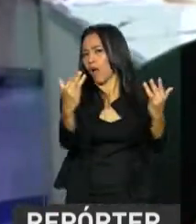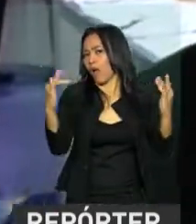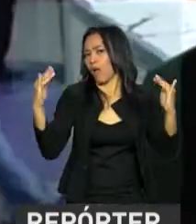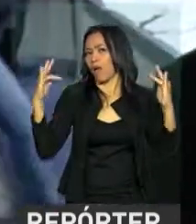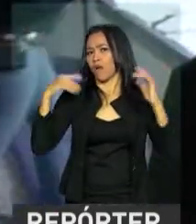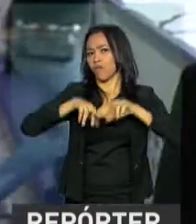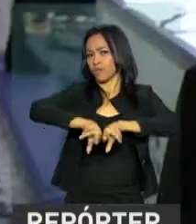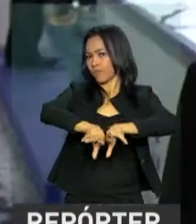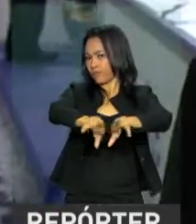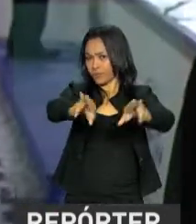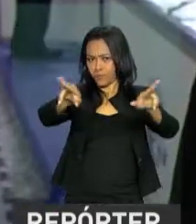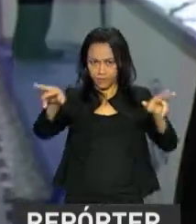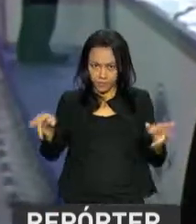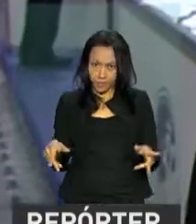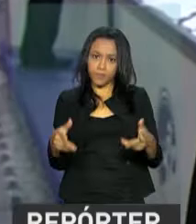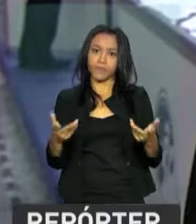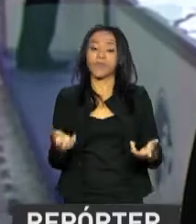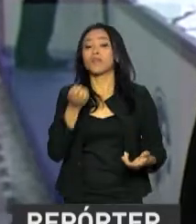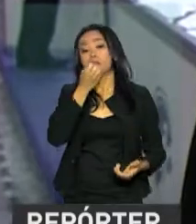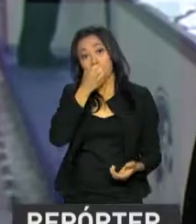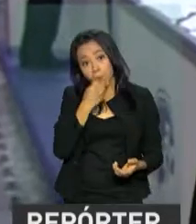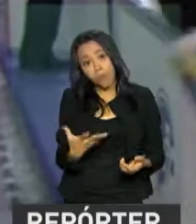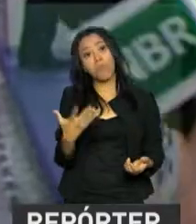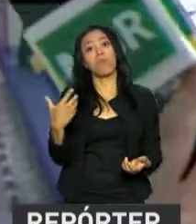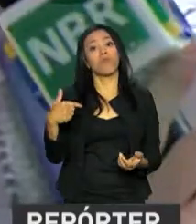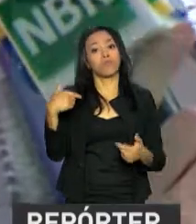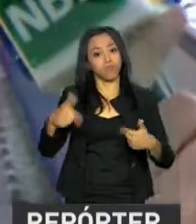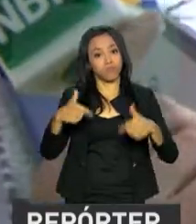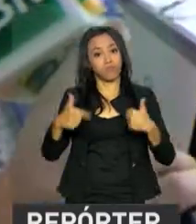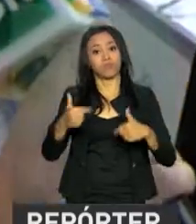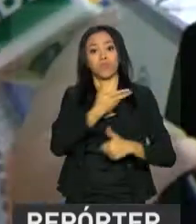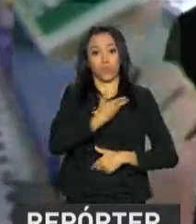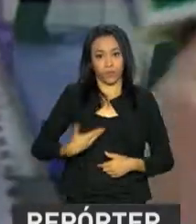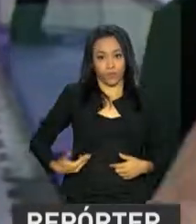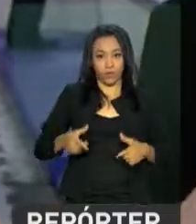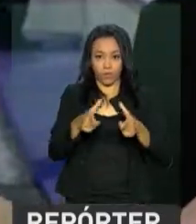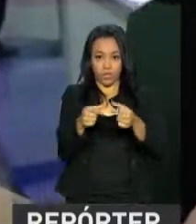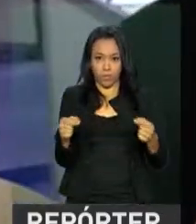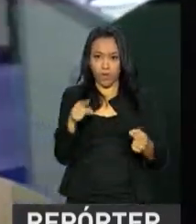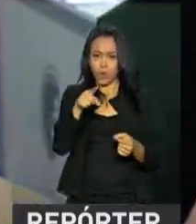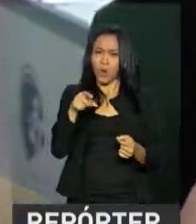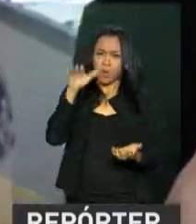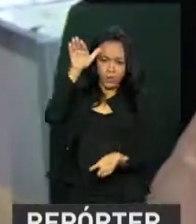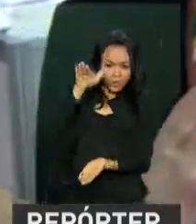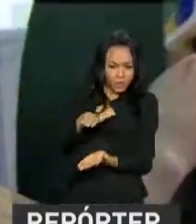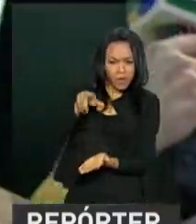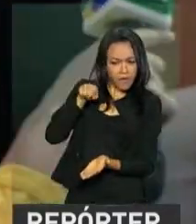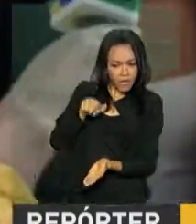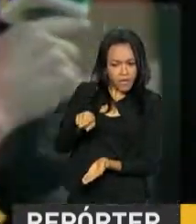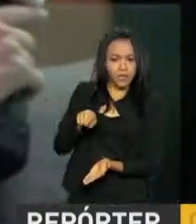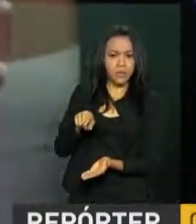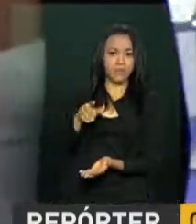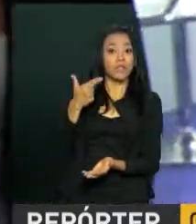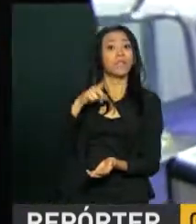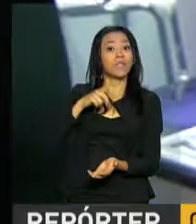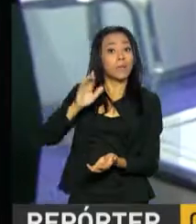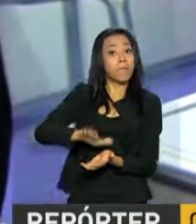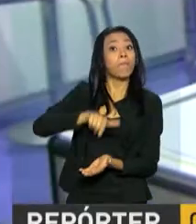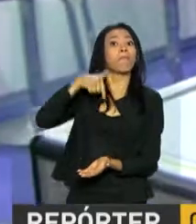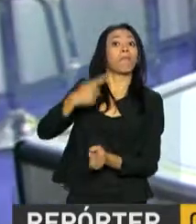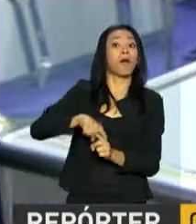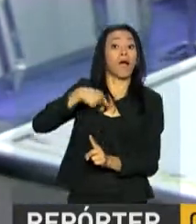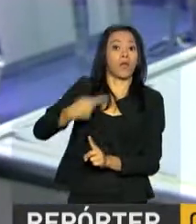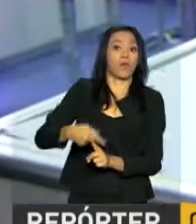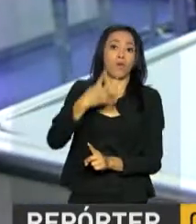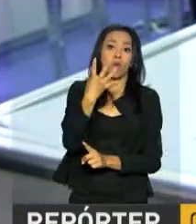é um bom investimento que o governo japonês conseguiu fazer. E o tamanho original é esse aí? O tamanho original, ele é 40 vezes maior.